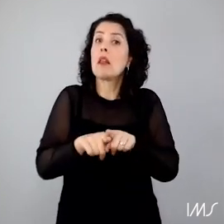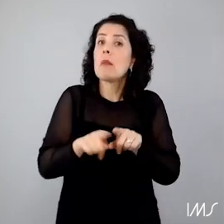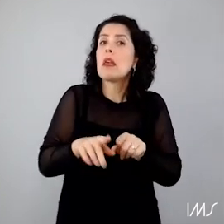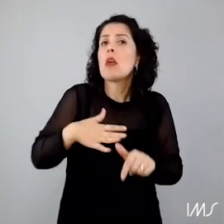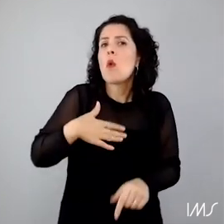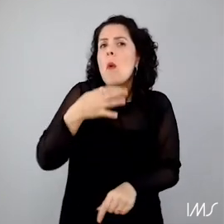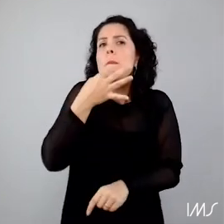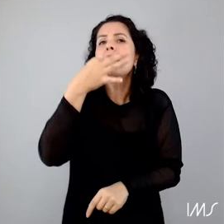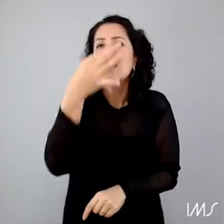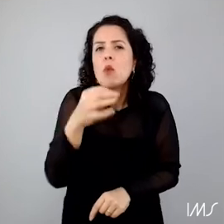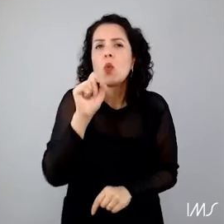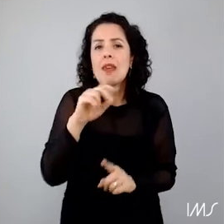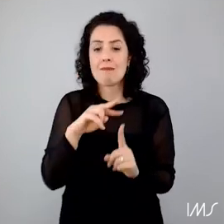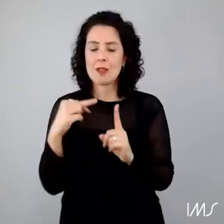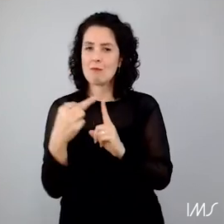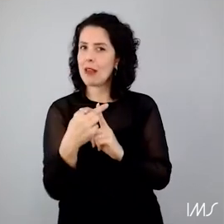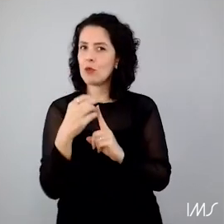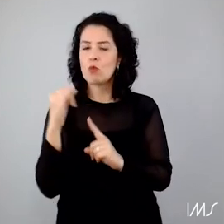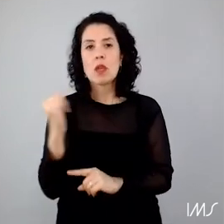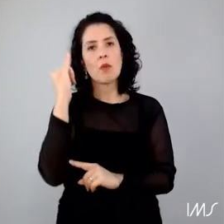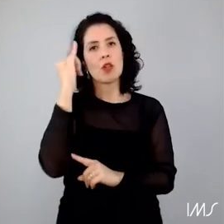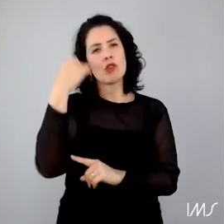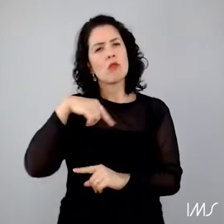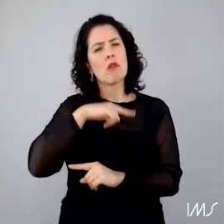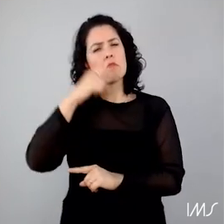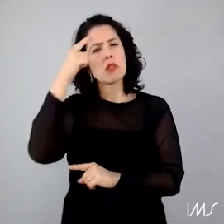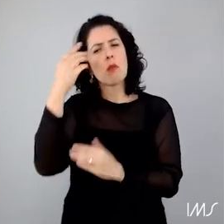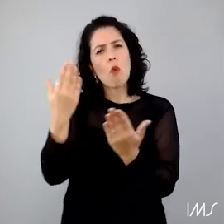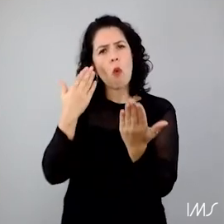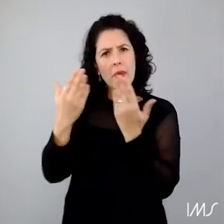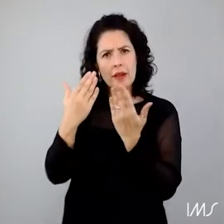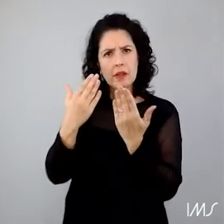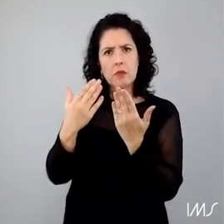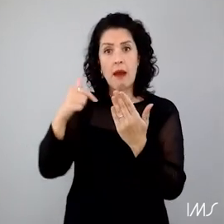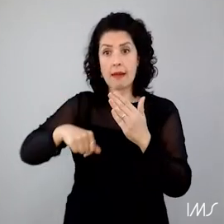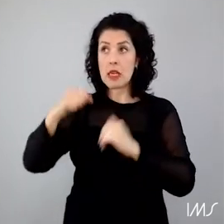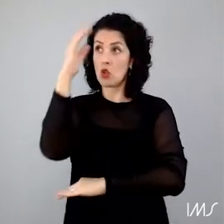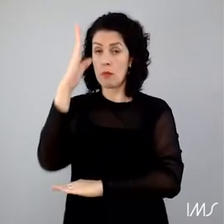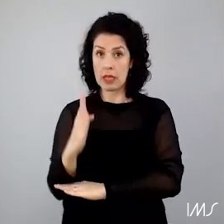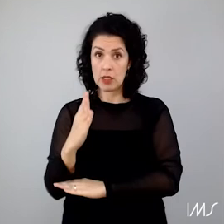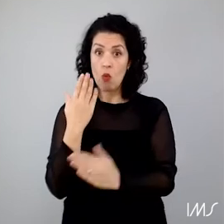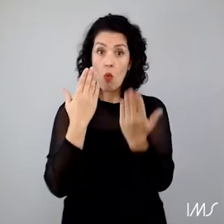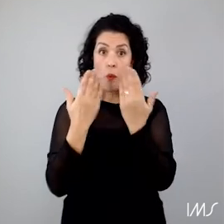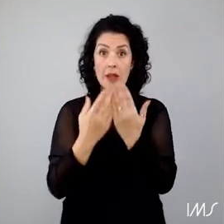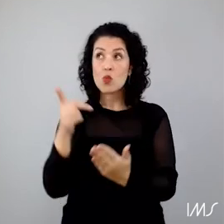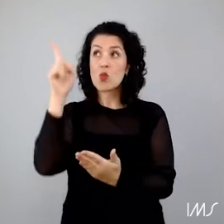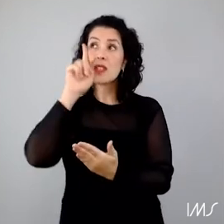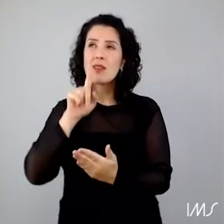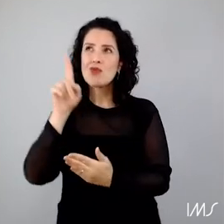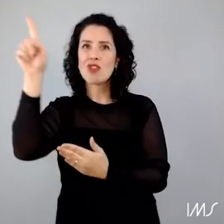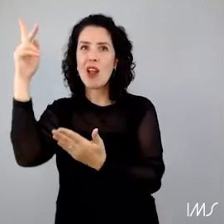E eu acho que esse é um aspecto importante quando nós comparamos a trajetória brasileira com a trajetória norte-americana.